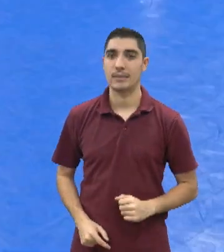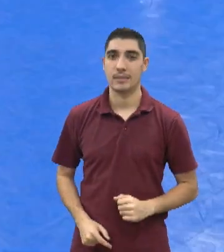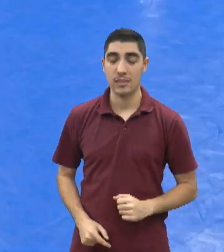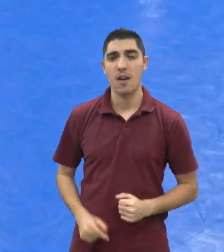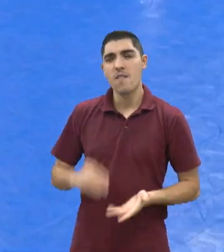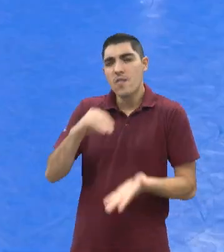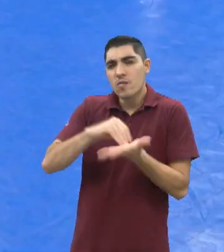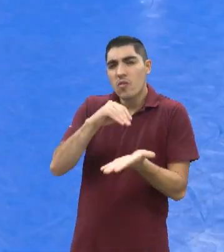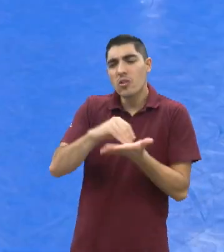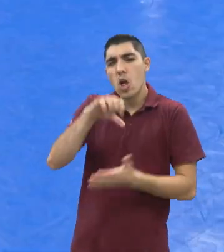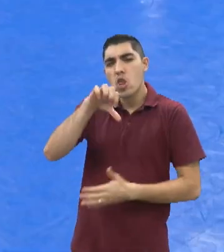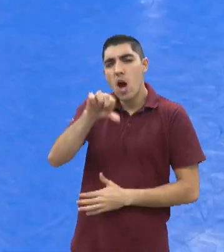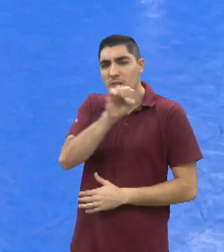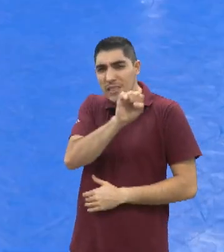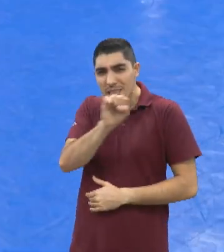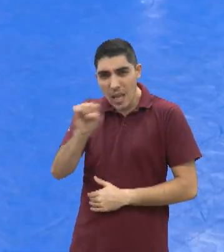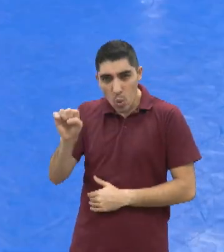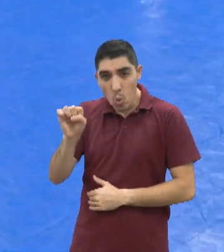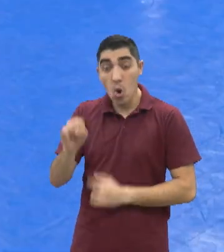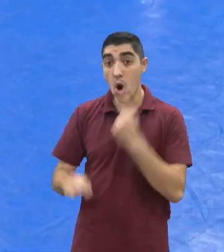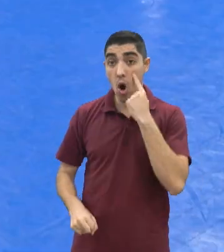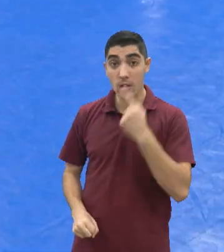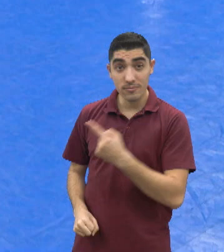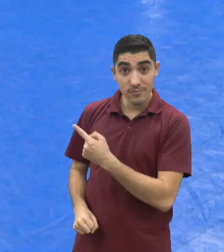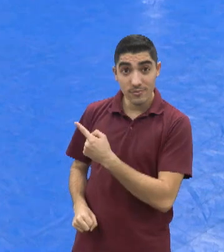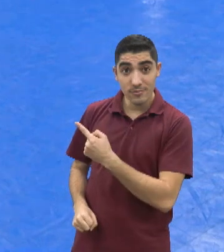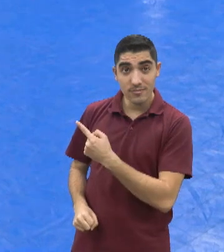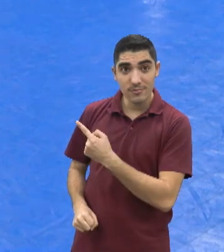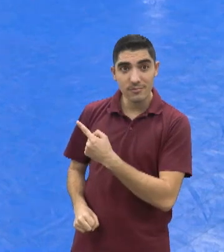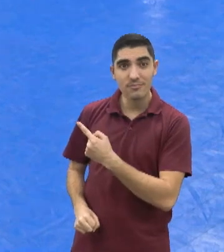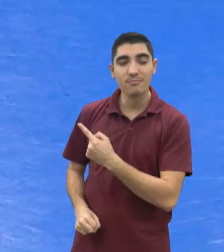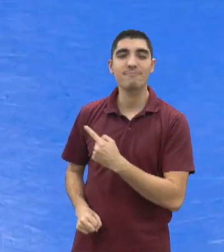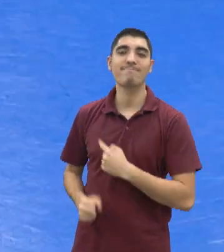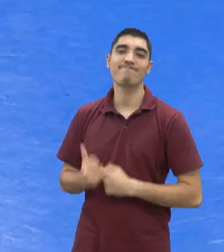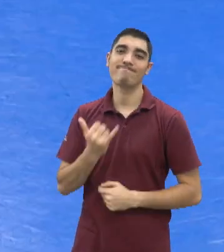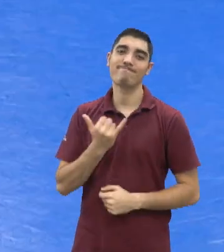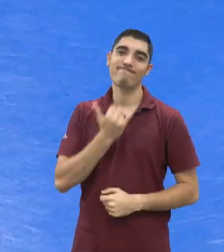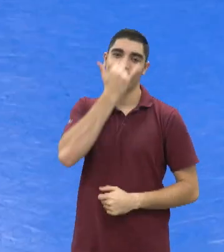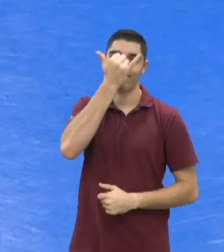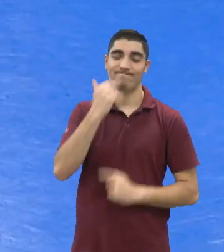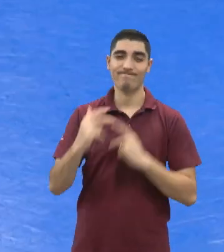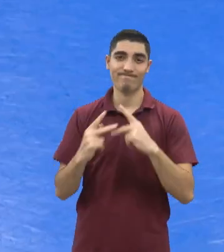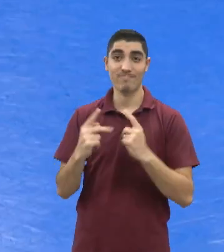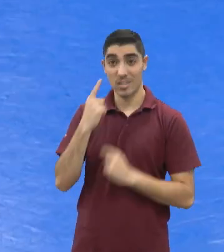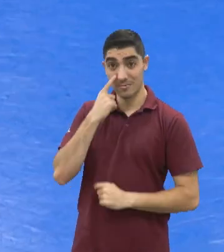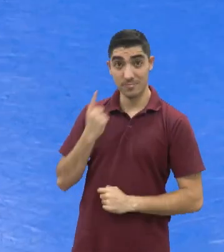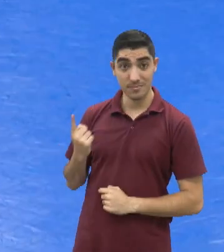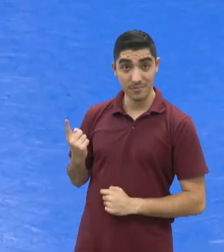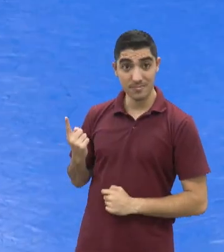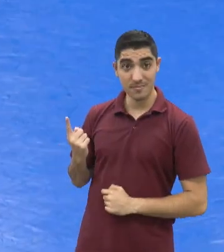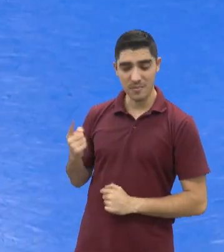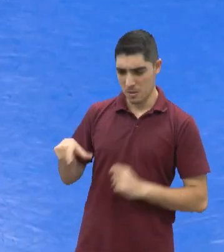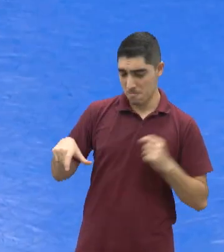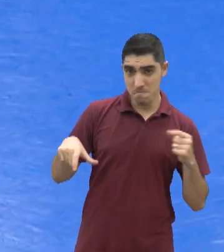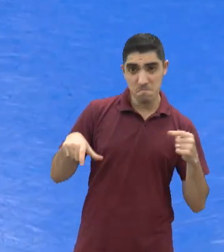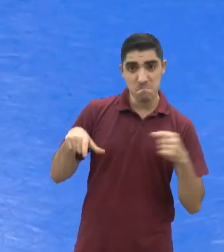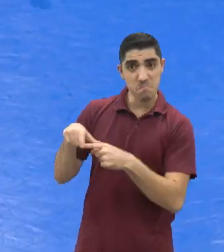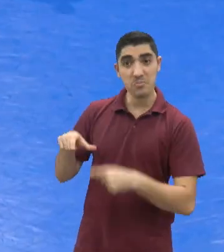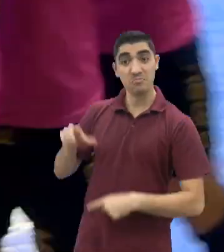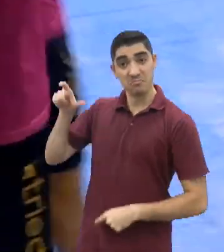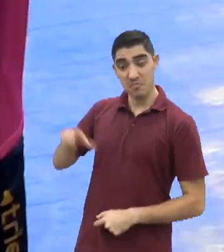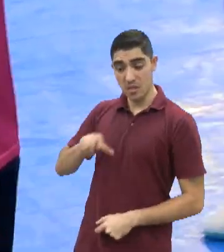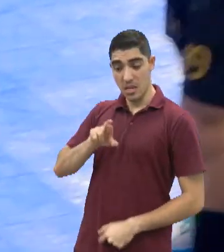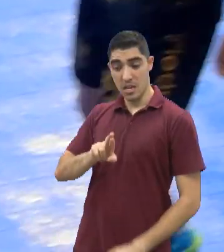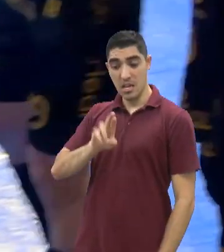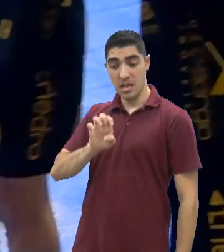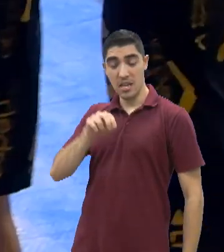Faltando 9 segundos para o intervalo, enfim o goleiro David foi vencido. Na cobrança de falta, Renan Fogaça fez esse